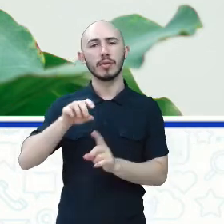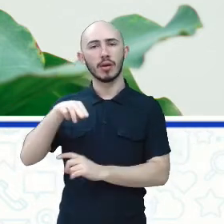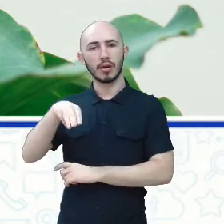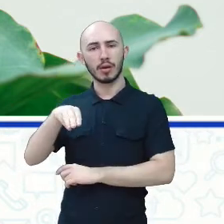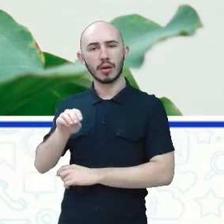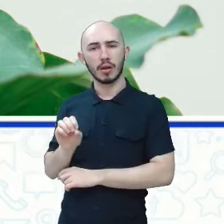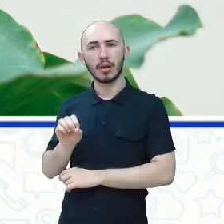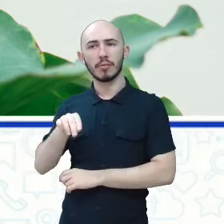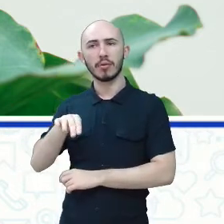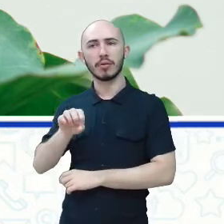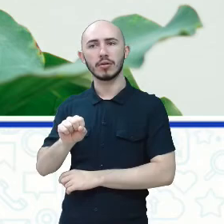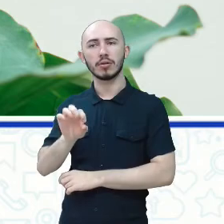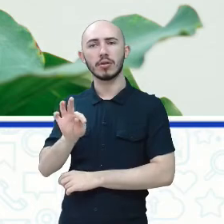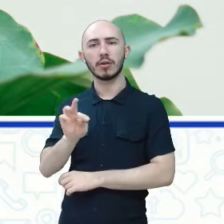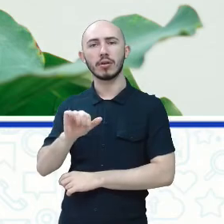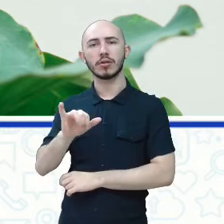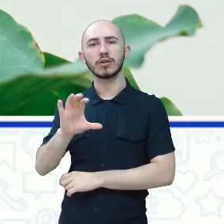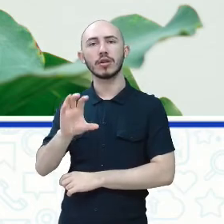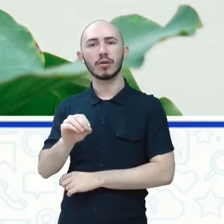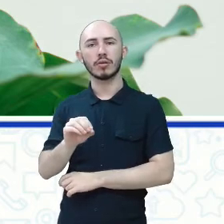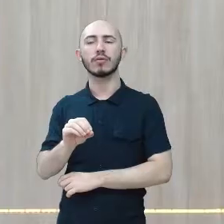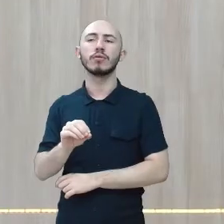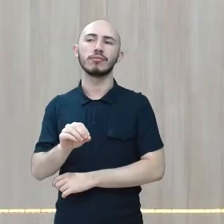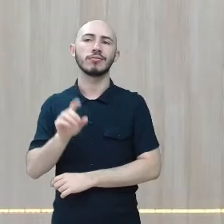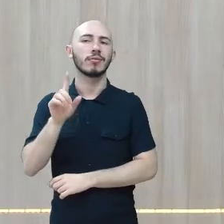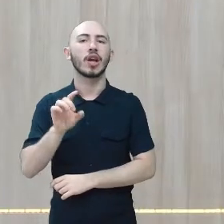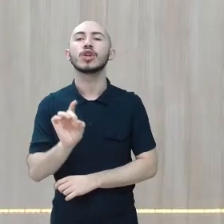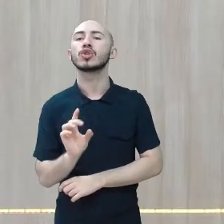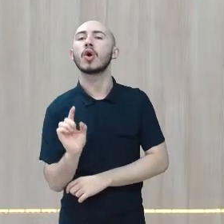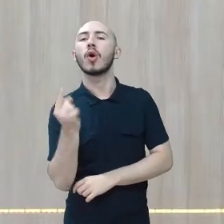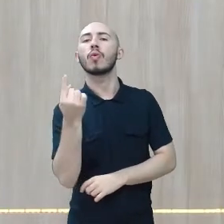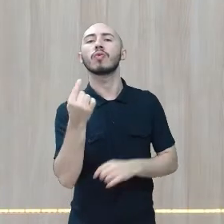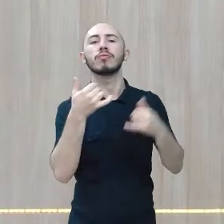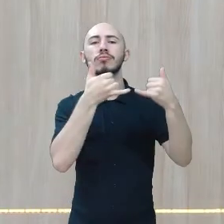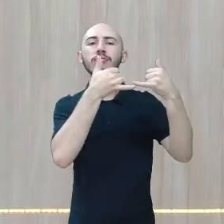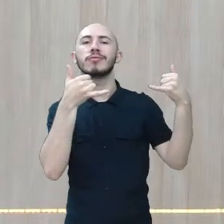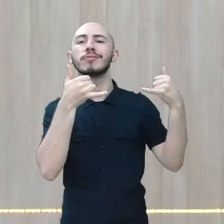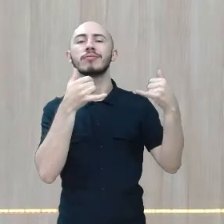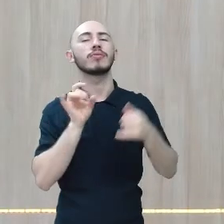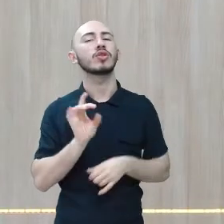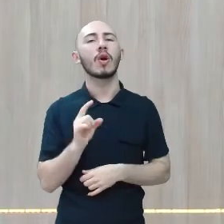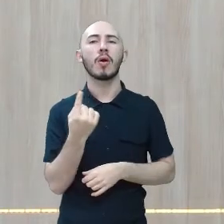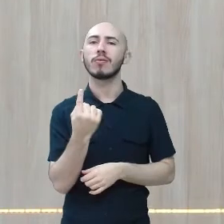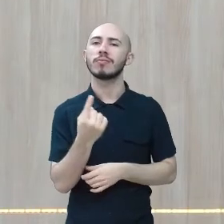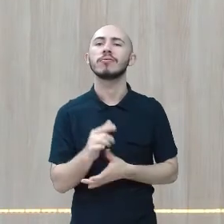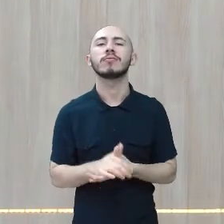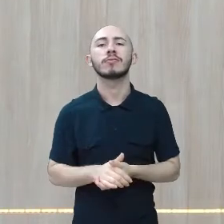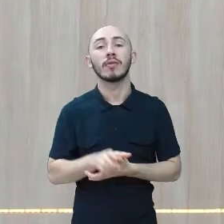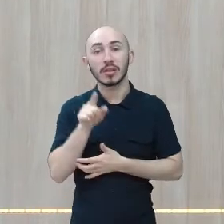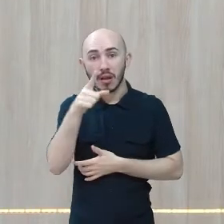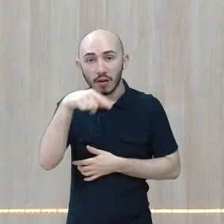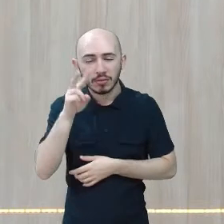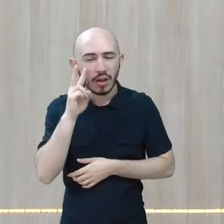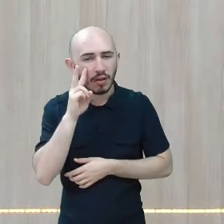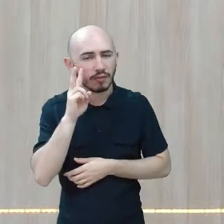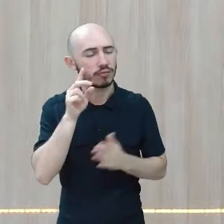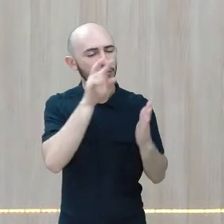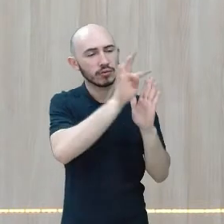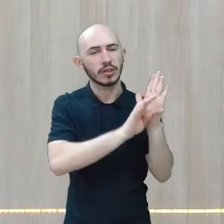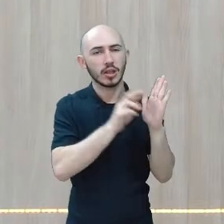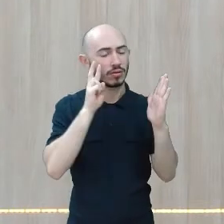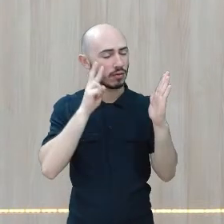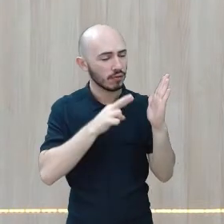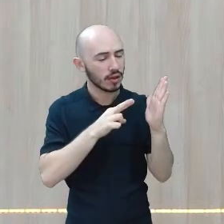É aquela estrofe que tem apenas um verso. Então, quando você vê um texto, não é